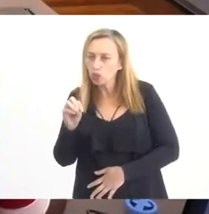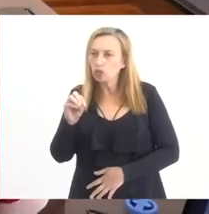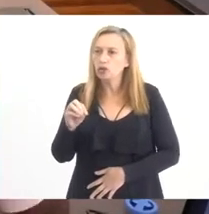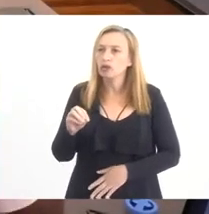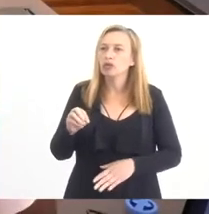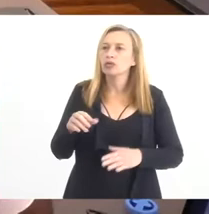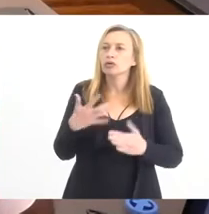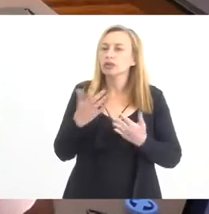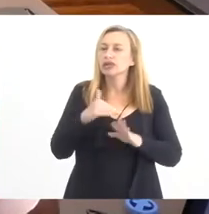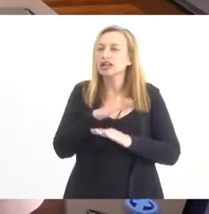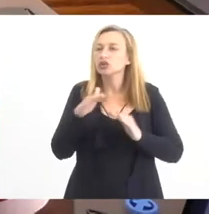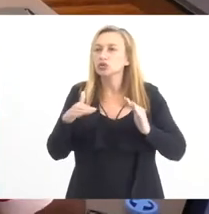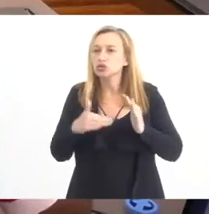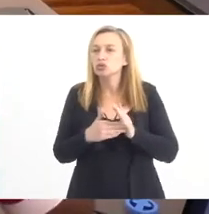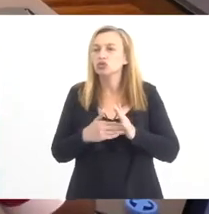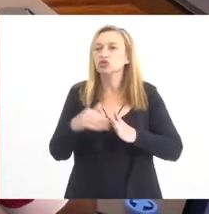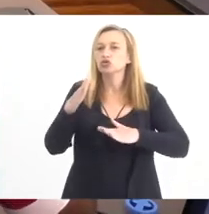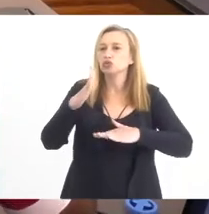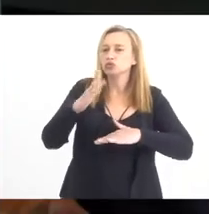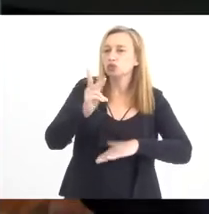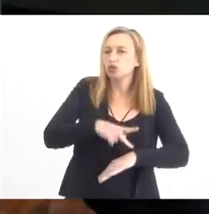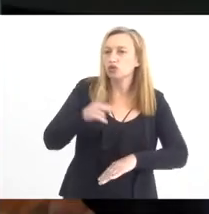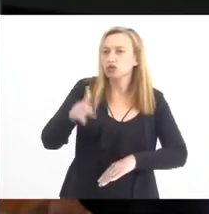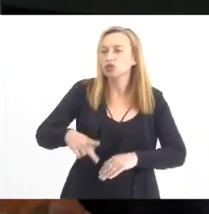cumprimento a todos os docentes, reitores